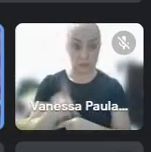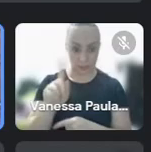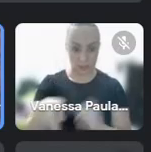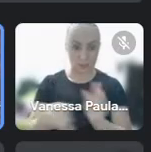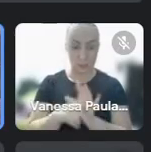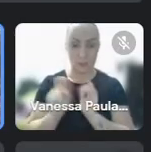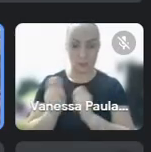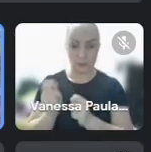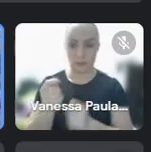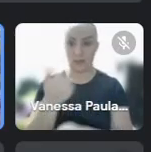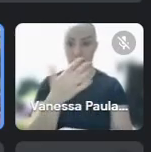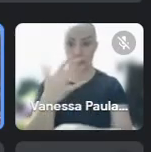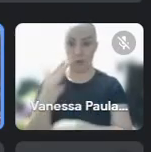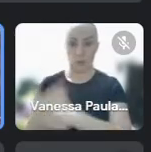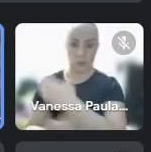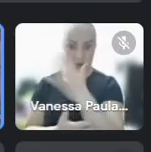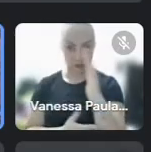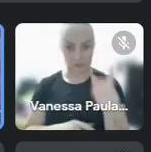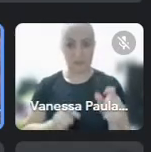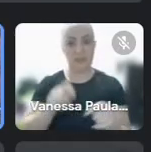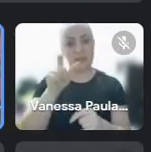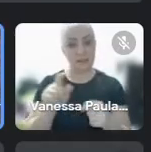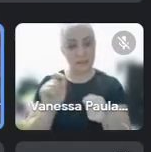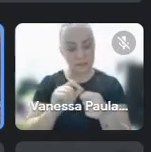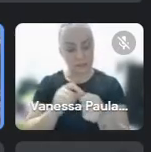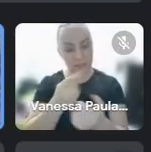da ecologia, para quem vai estudar peixe